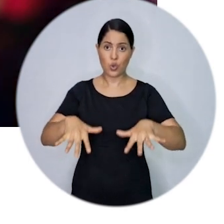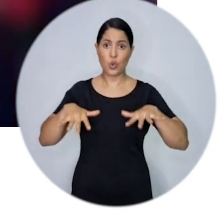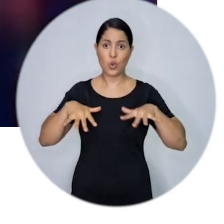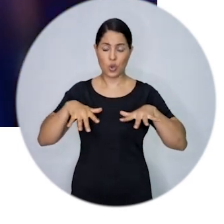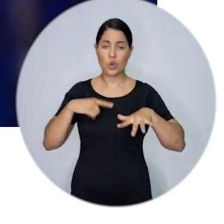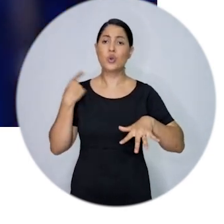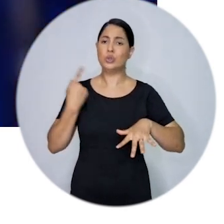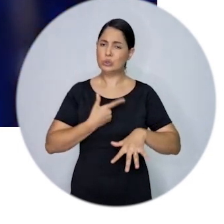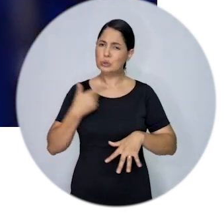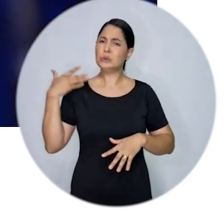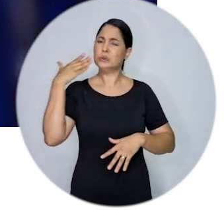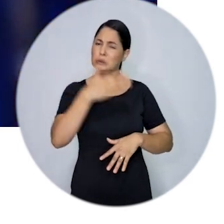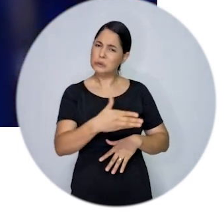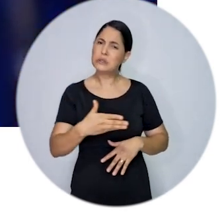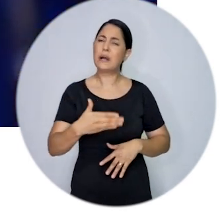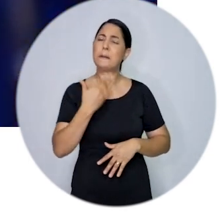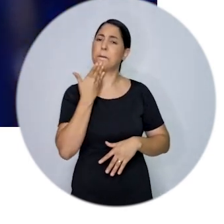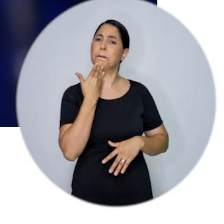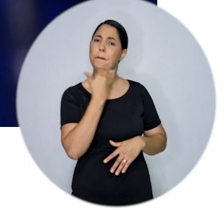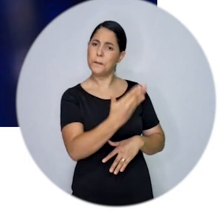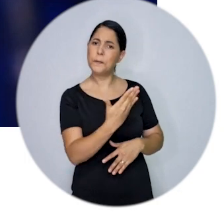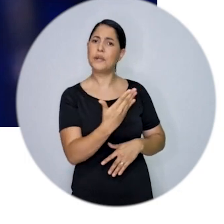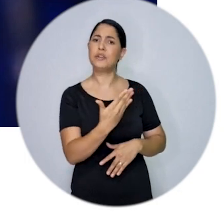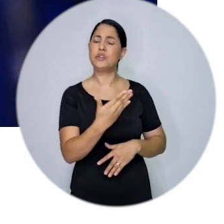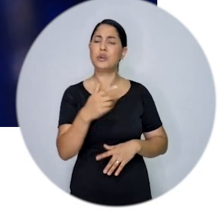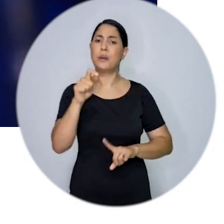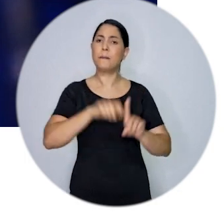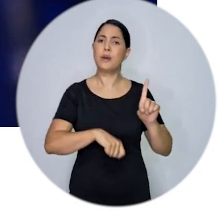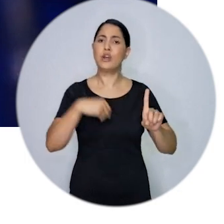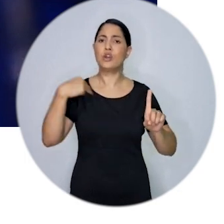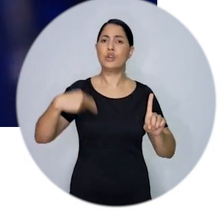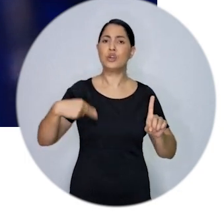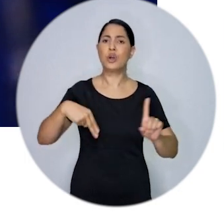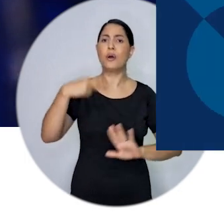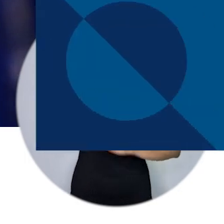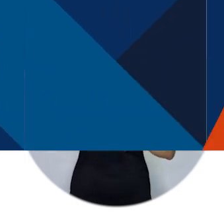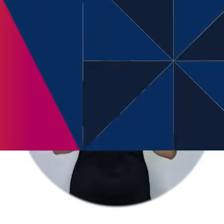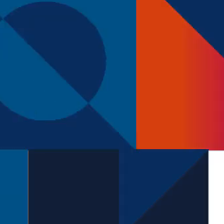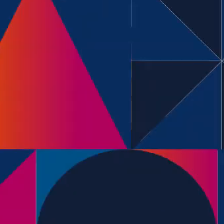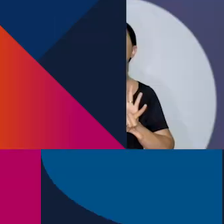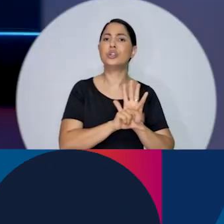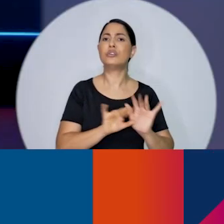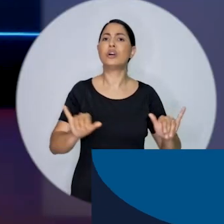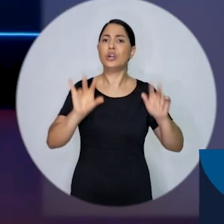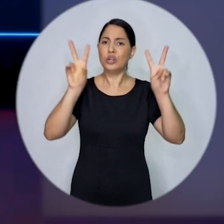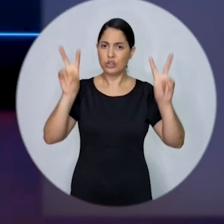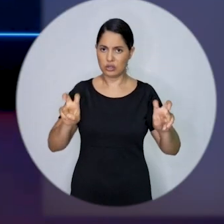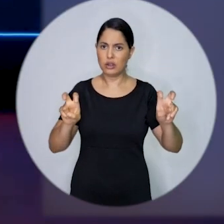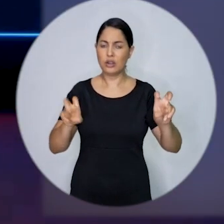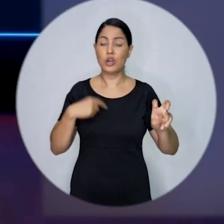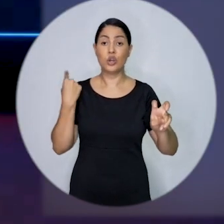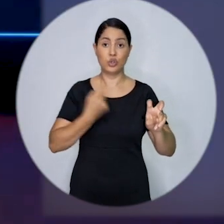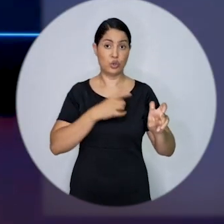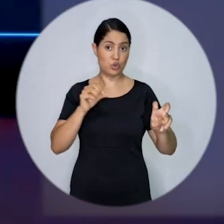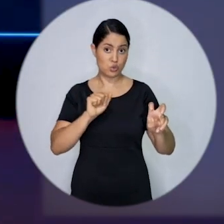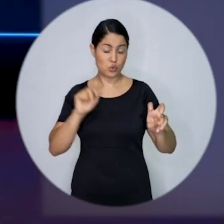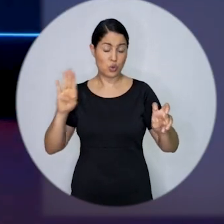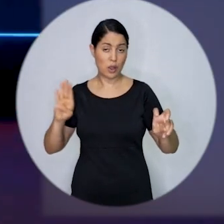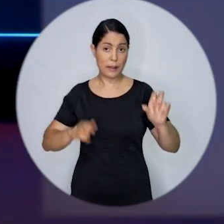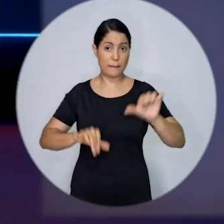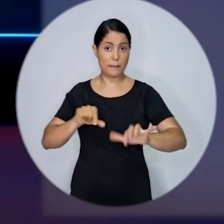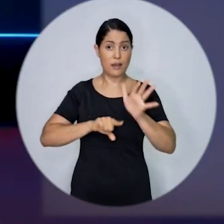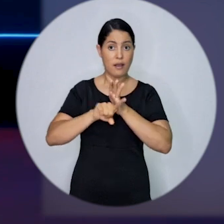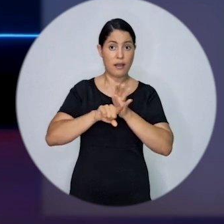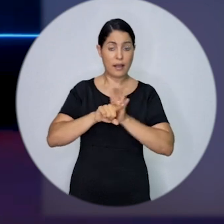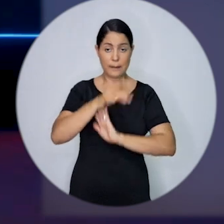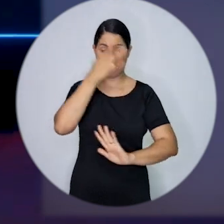Congresso Nacional, nos empenhamos pela aprovação, agora em novembro, do projeto de lei que assegura que cabe apenas à